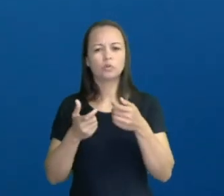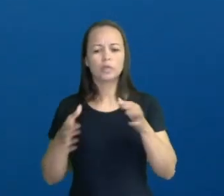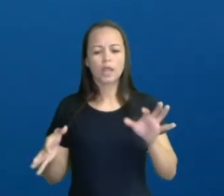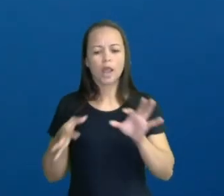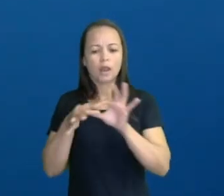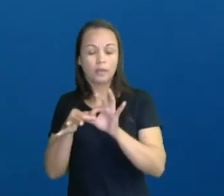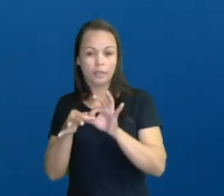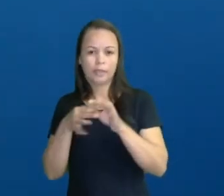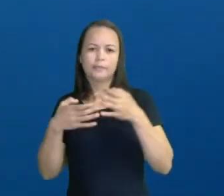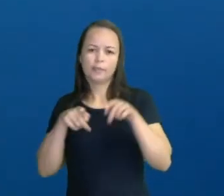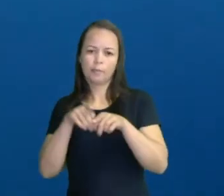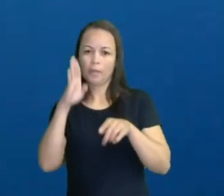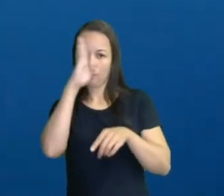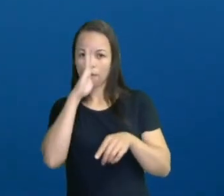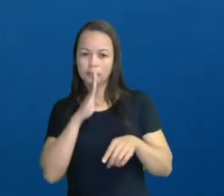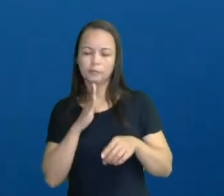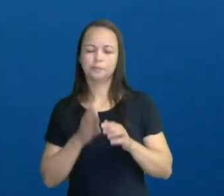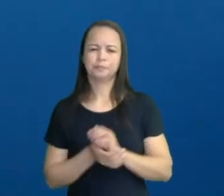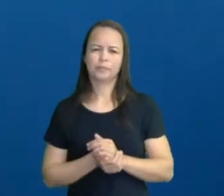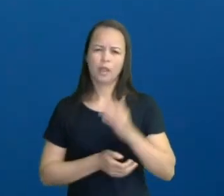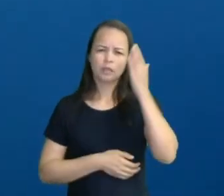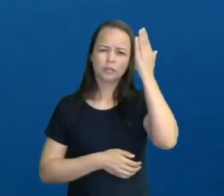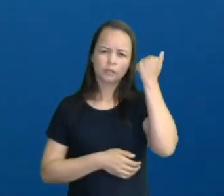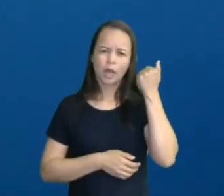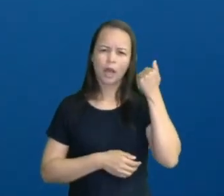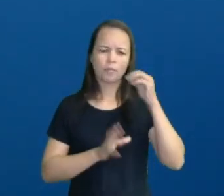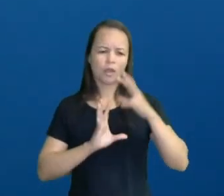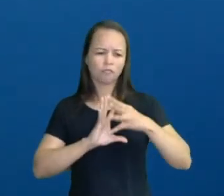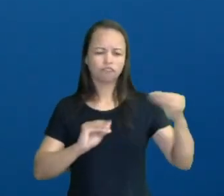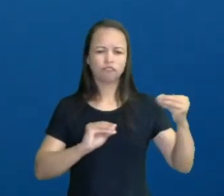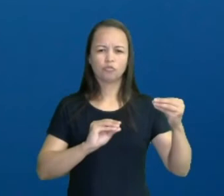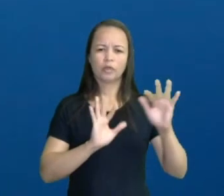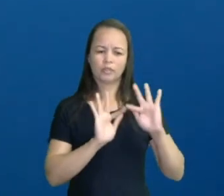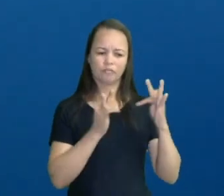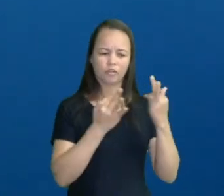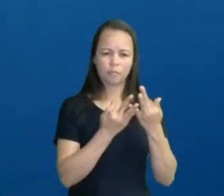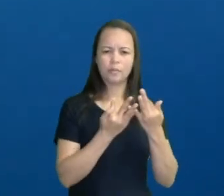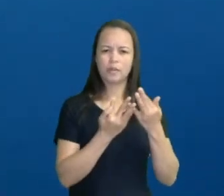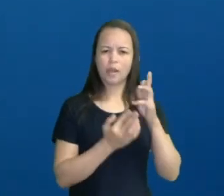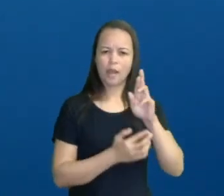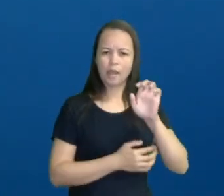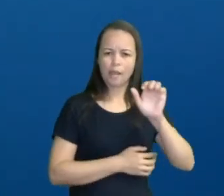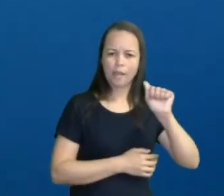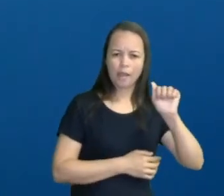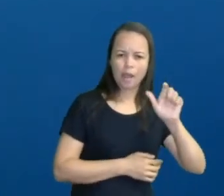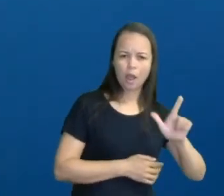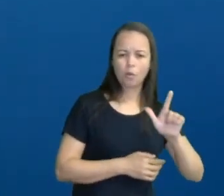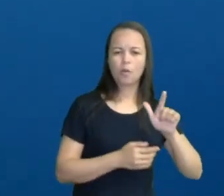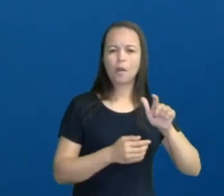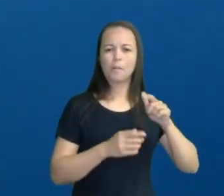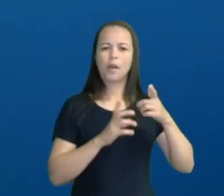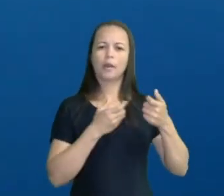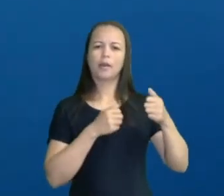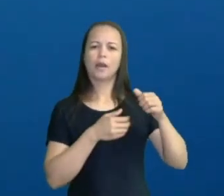Brasil. Sabe a fuga da família real em 1808 para a